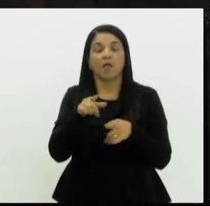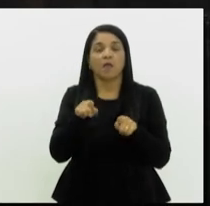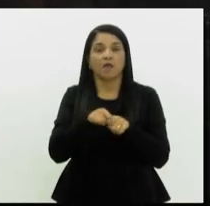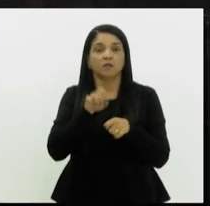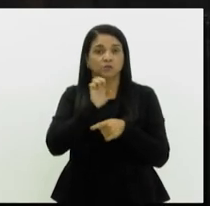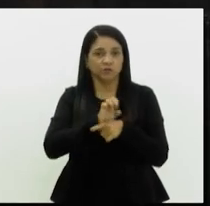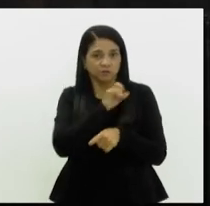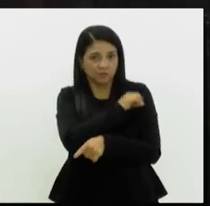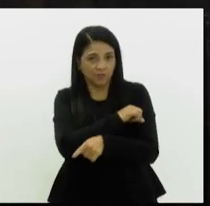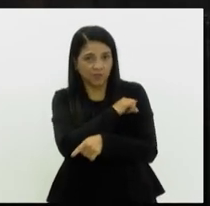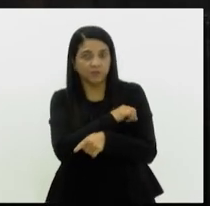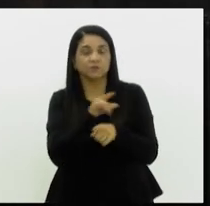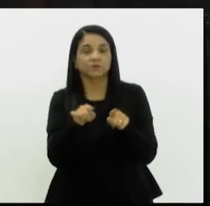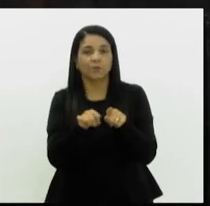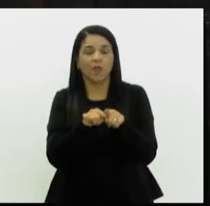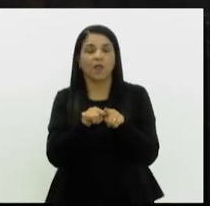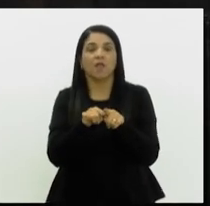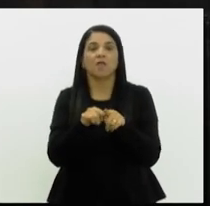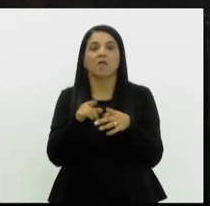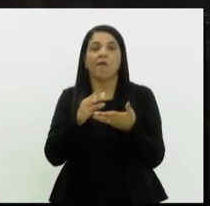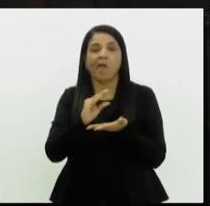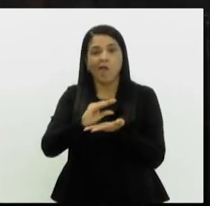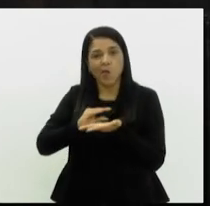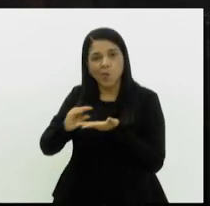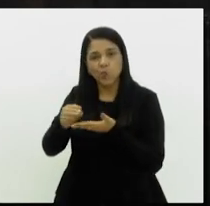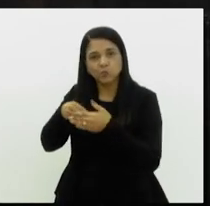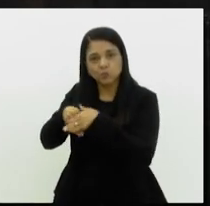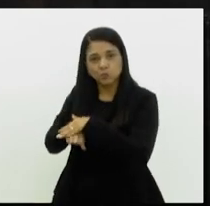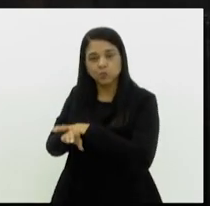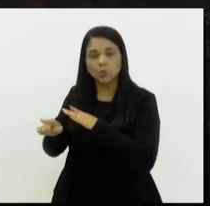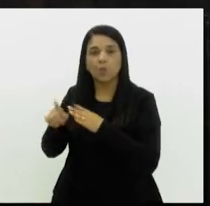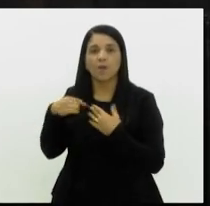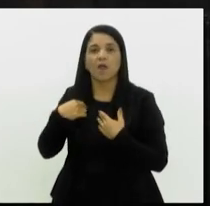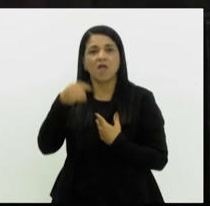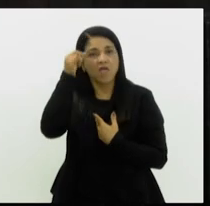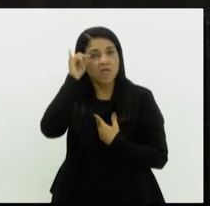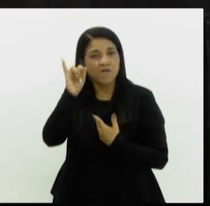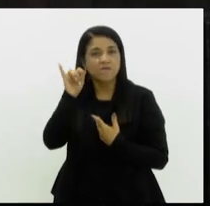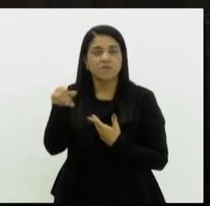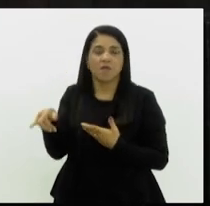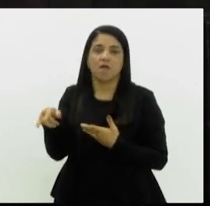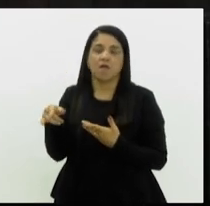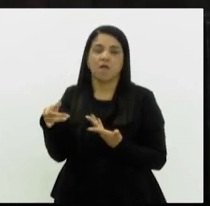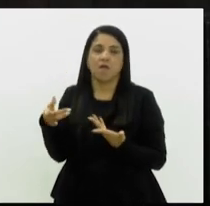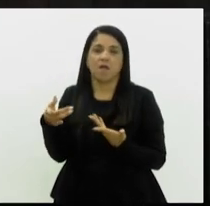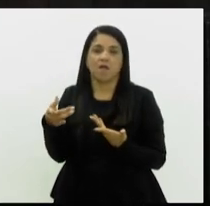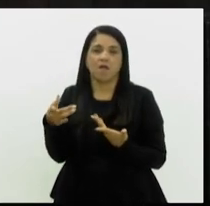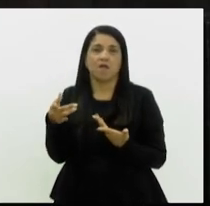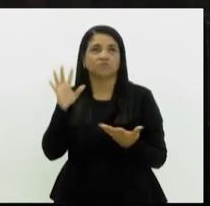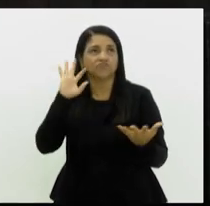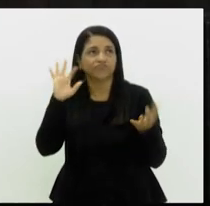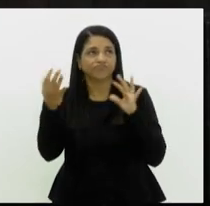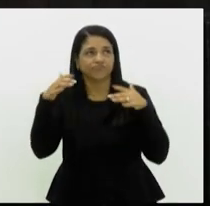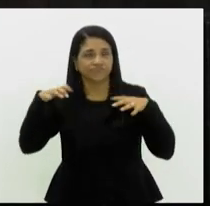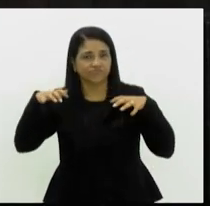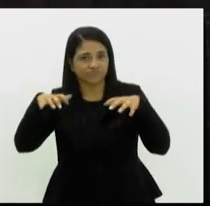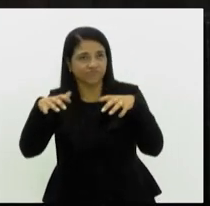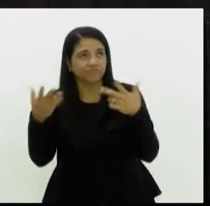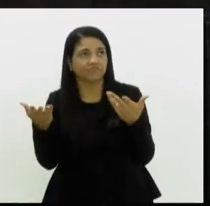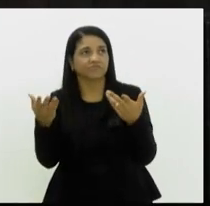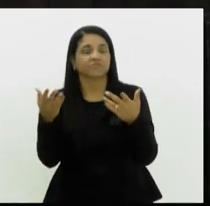recursos para tratar da prevenção desses desastres que, entre aspas, são naturais, mas que, na verdade, são